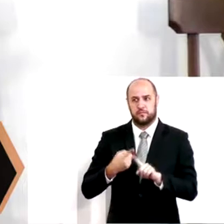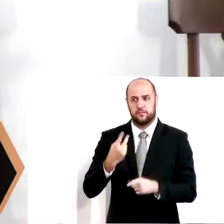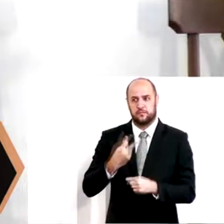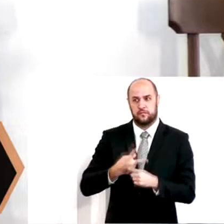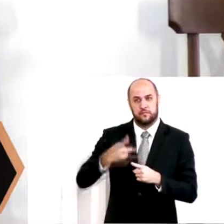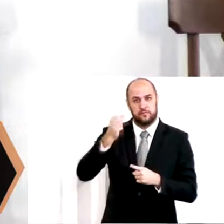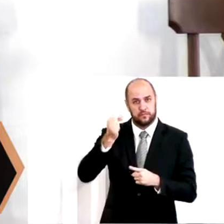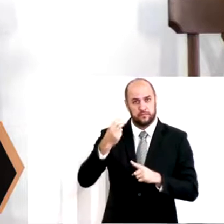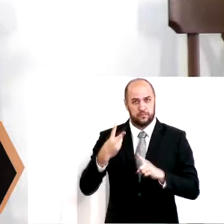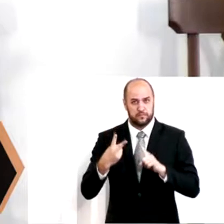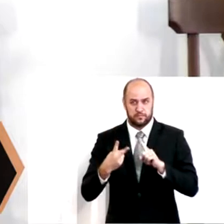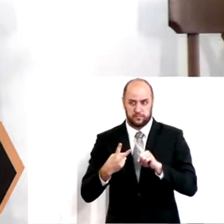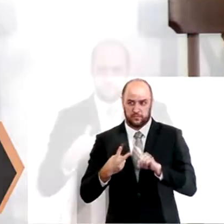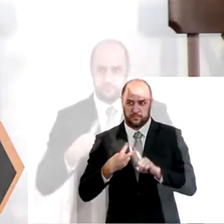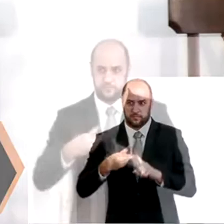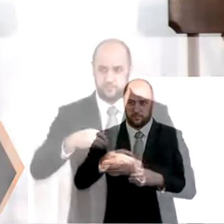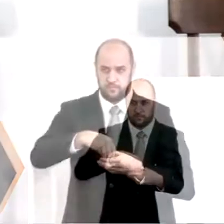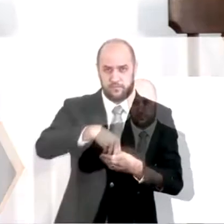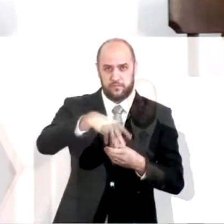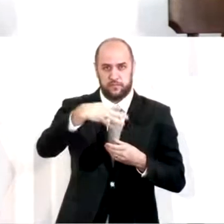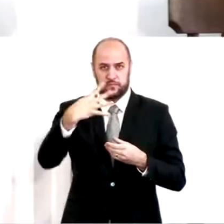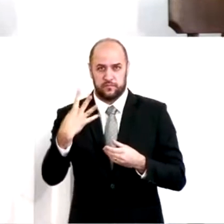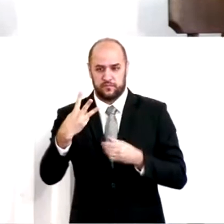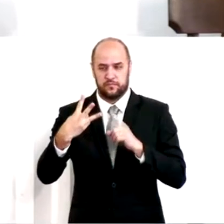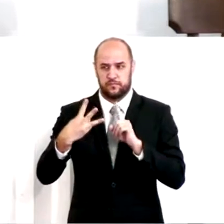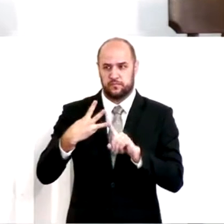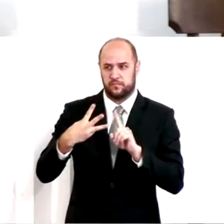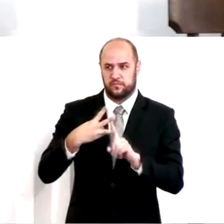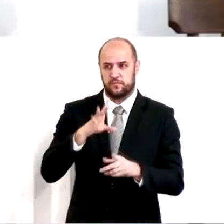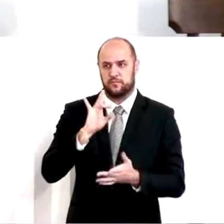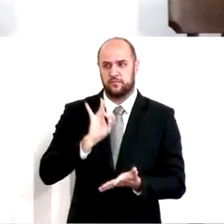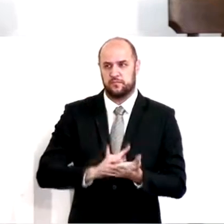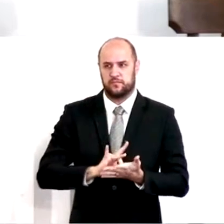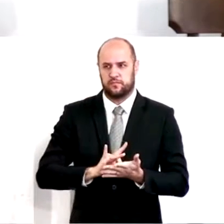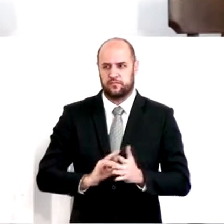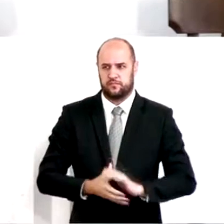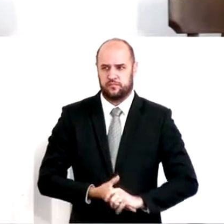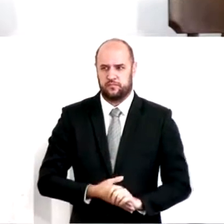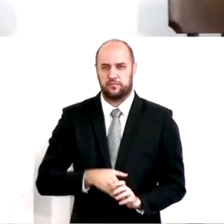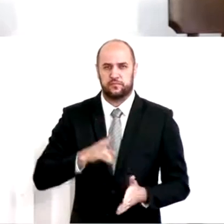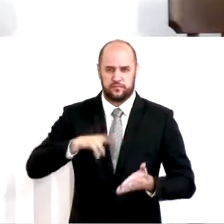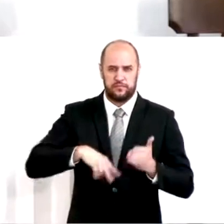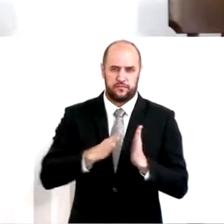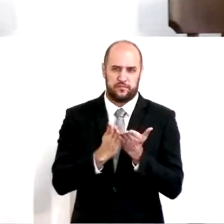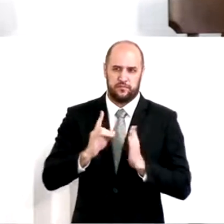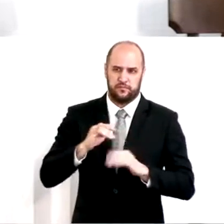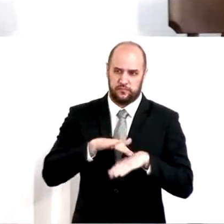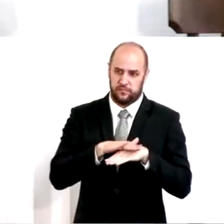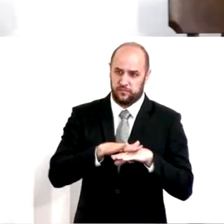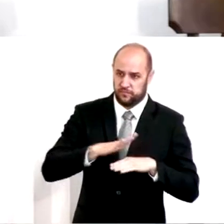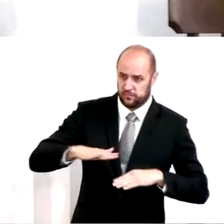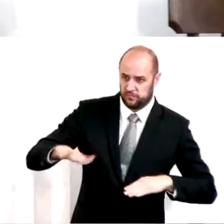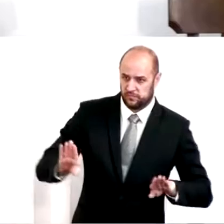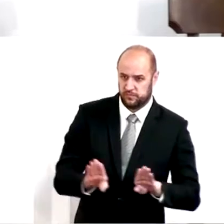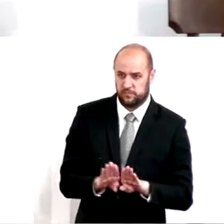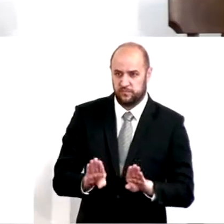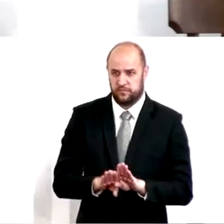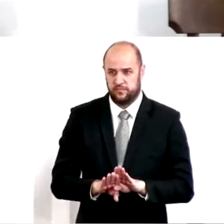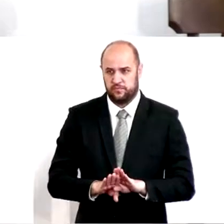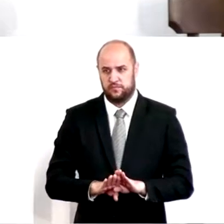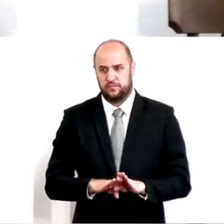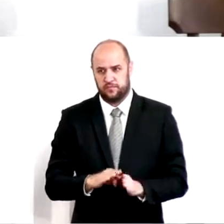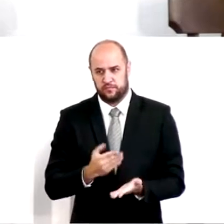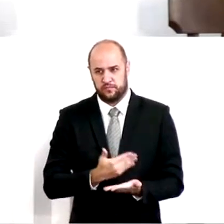Triunfo, essência e sinceridade. Vamos ler o texto, vou conversar com as crianças e nós começamos